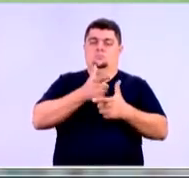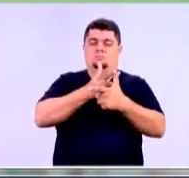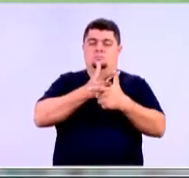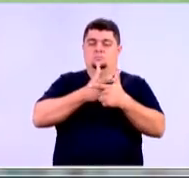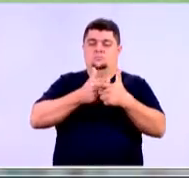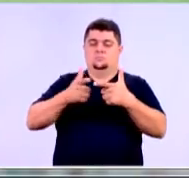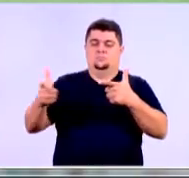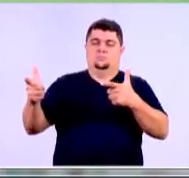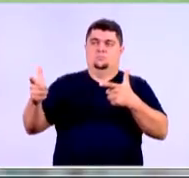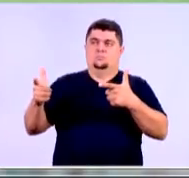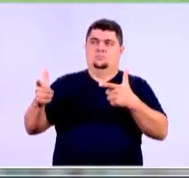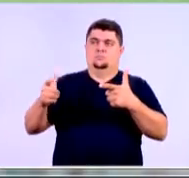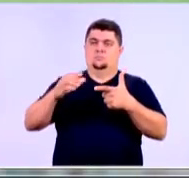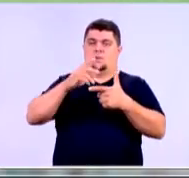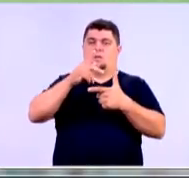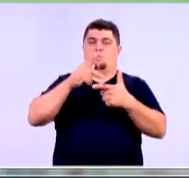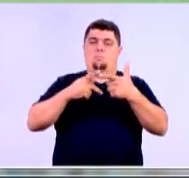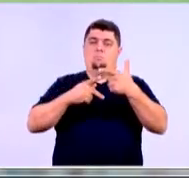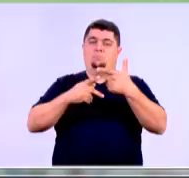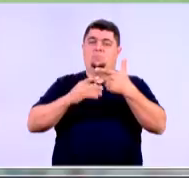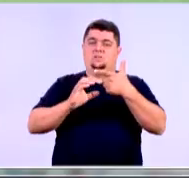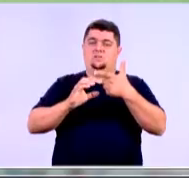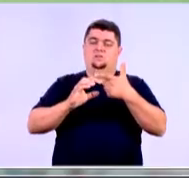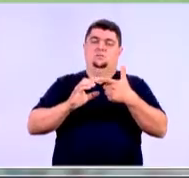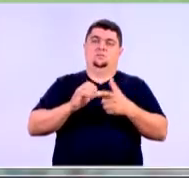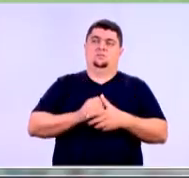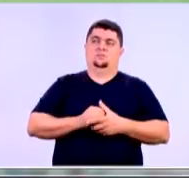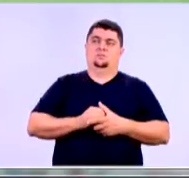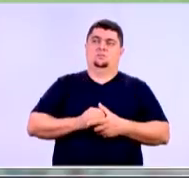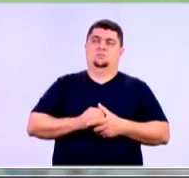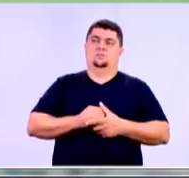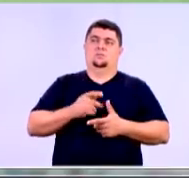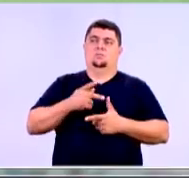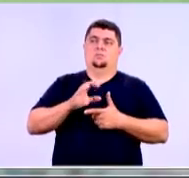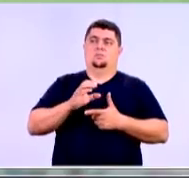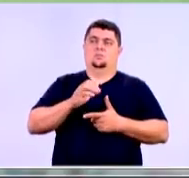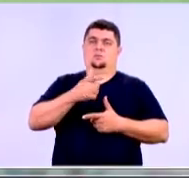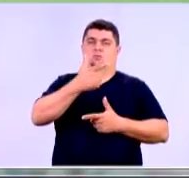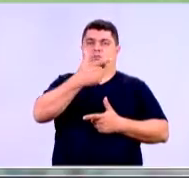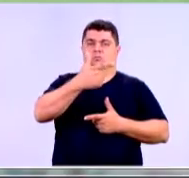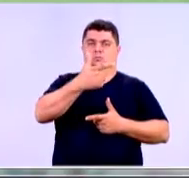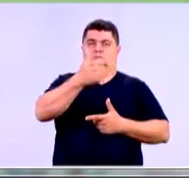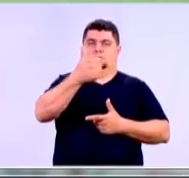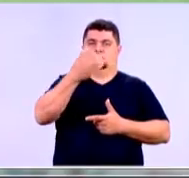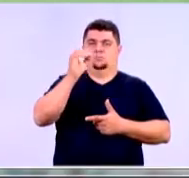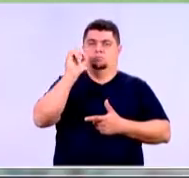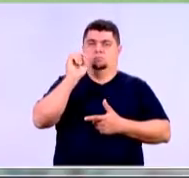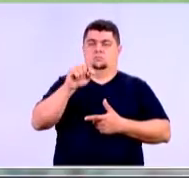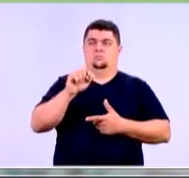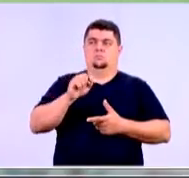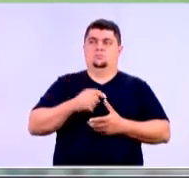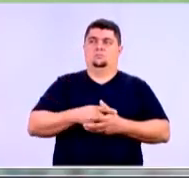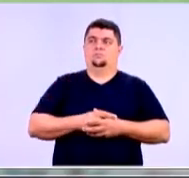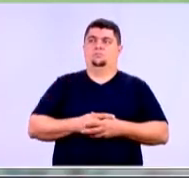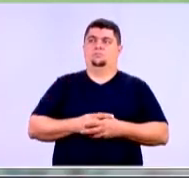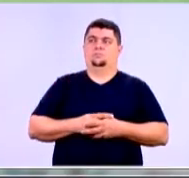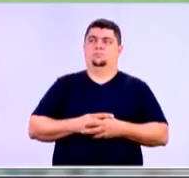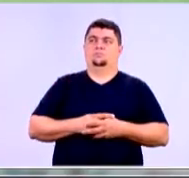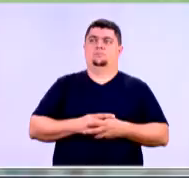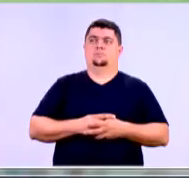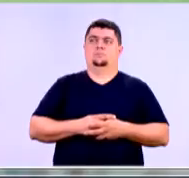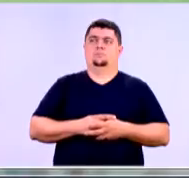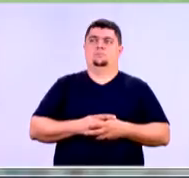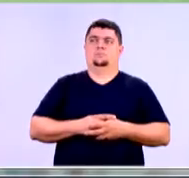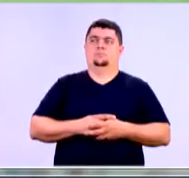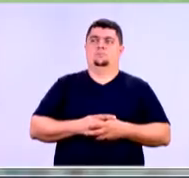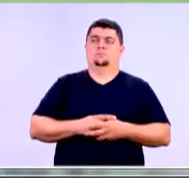Dividido tudo pelo passivo circulante. Qual o valor do passivo circulante, professor? 210 mil. 210 mil. Vamos